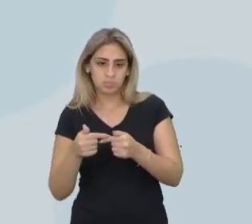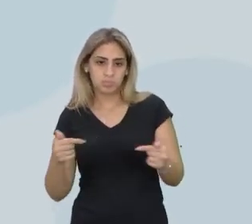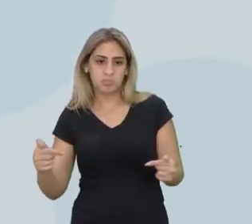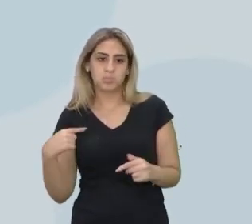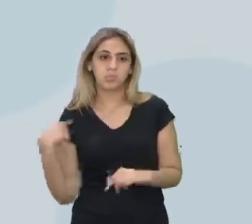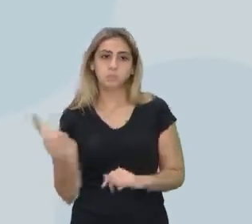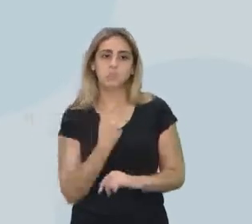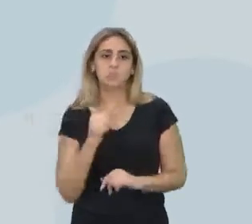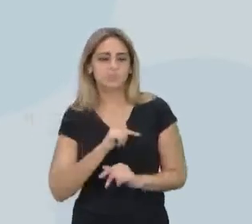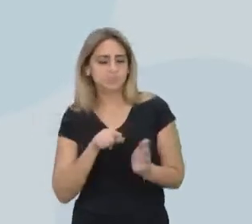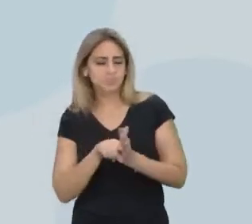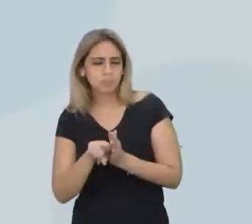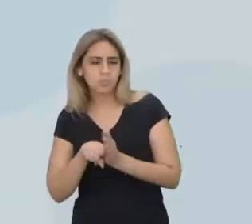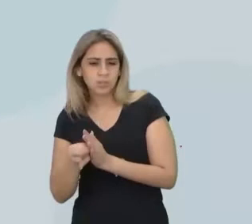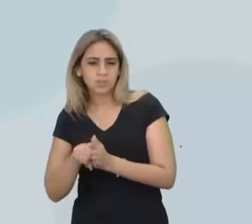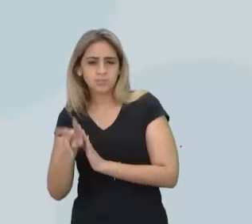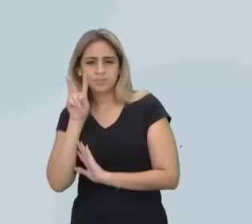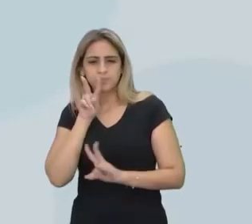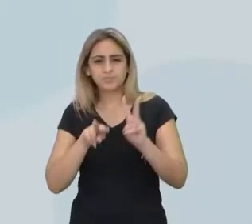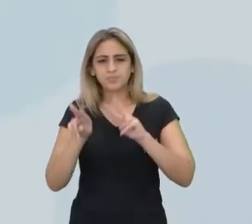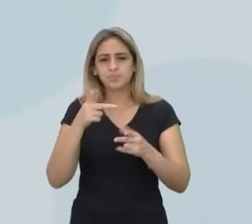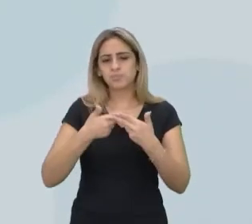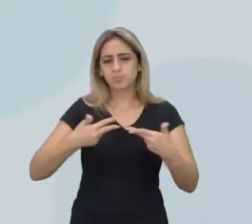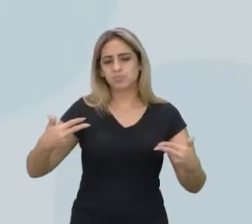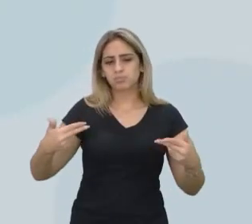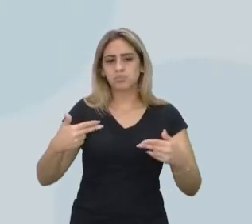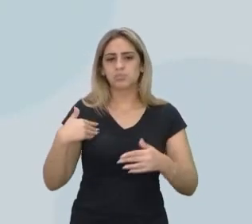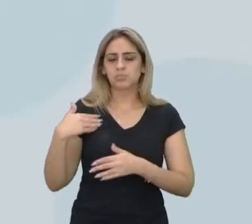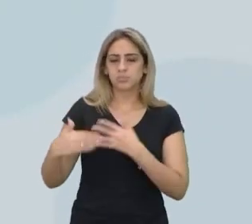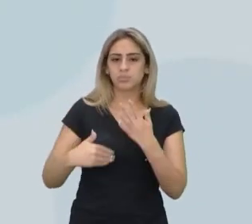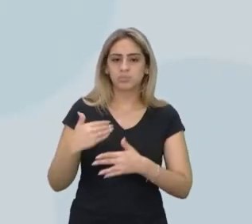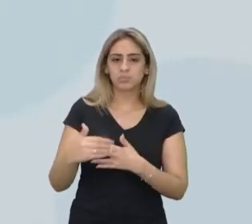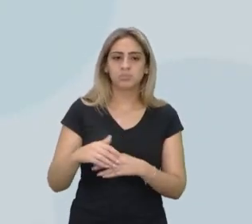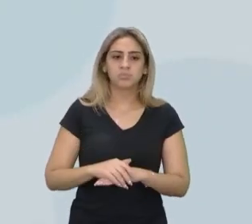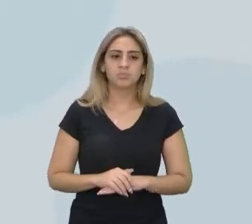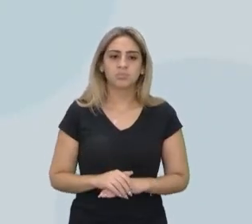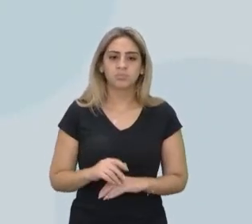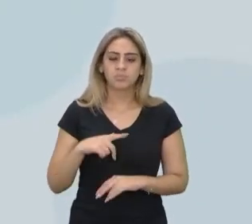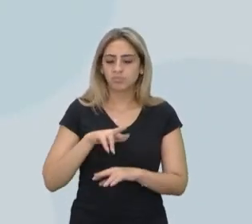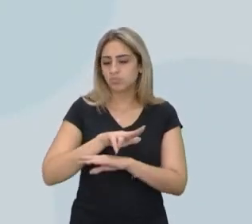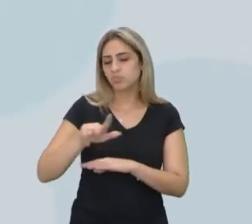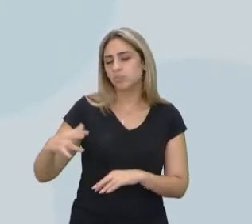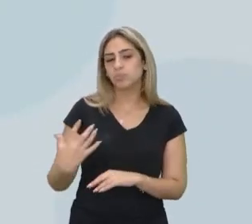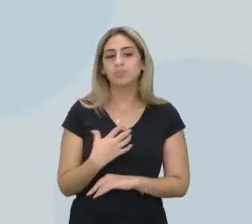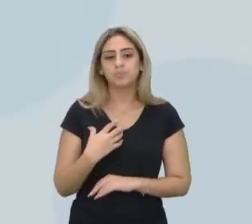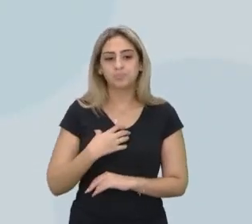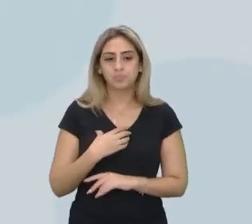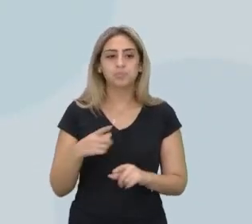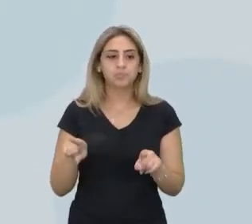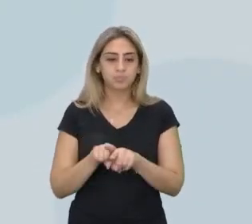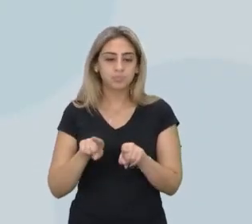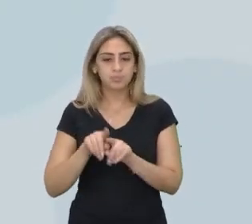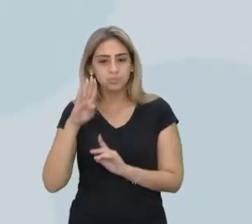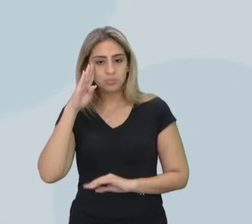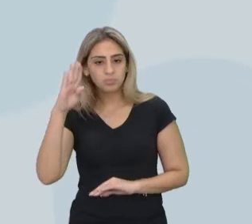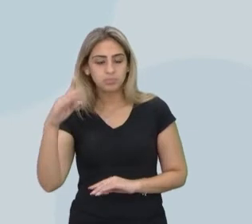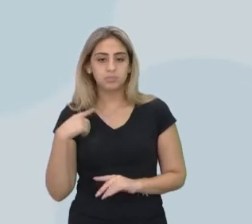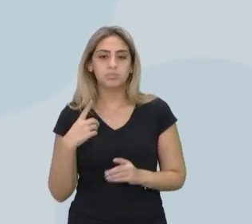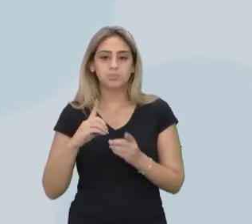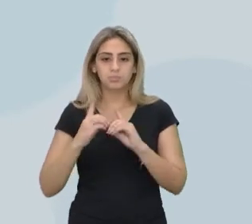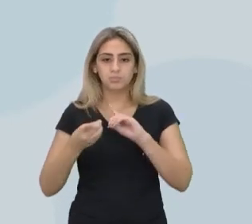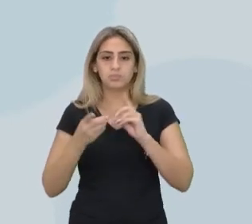vai investigar e analisar essas reações em N momentos, principalmente em